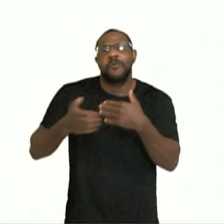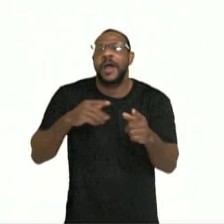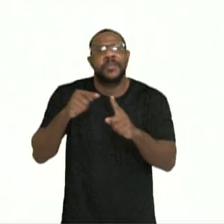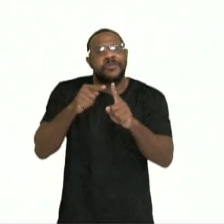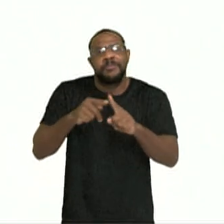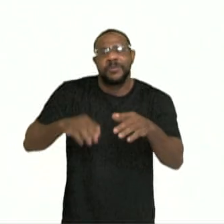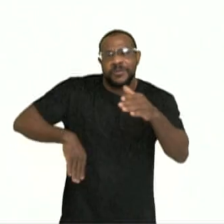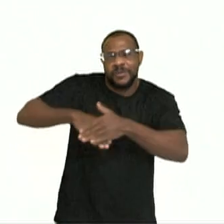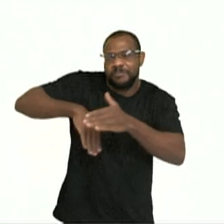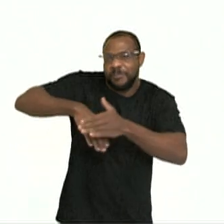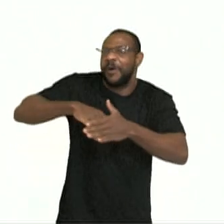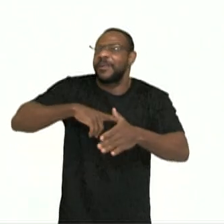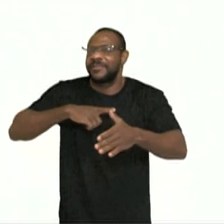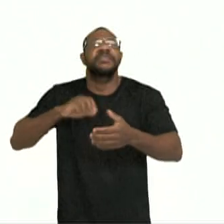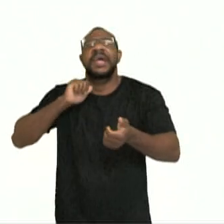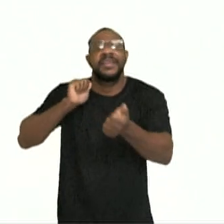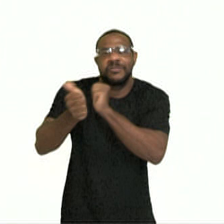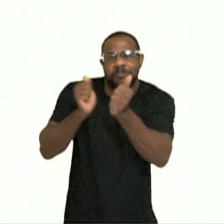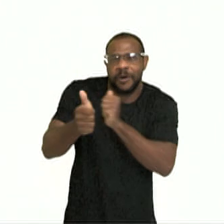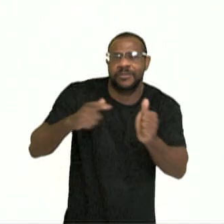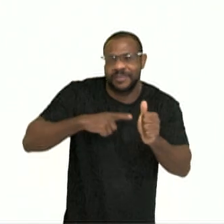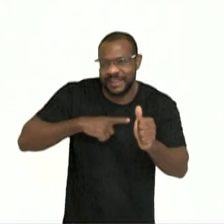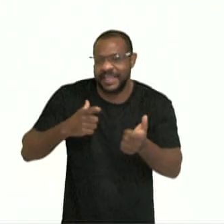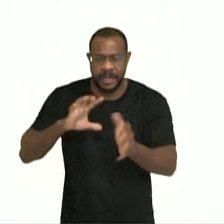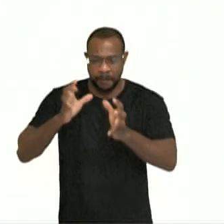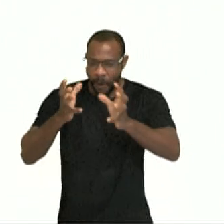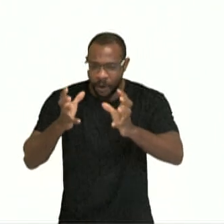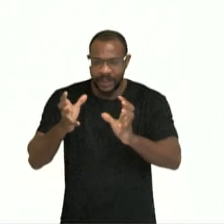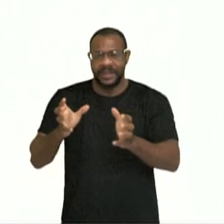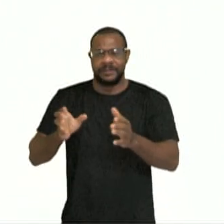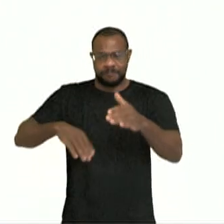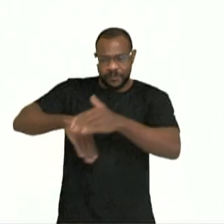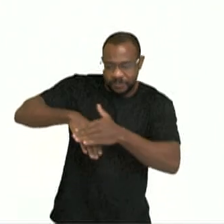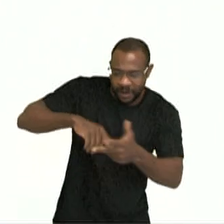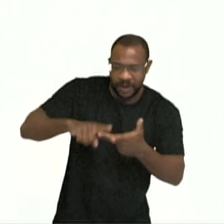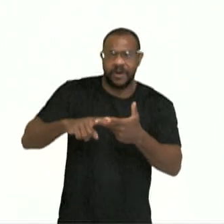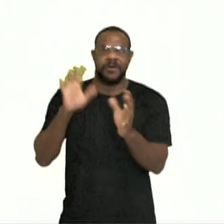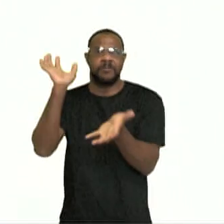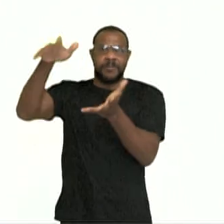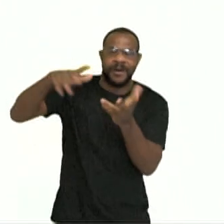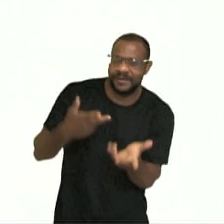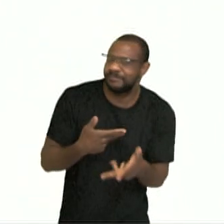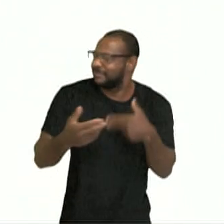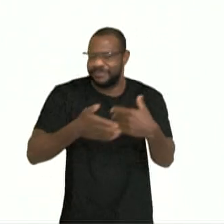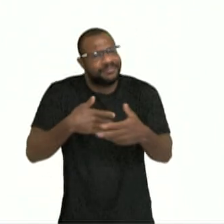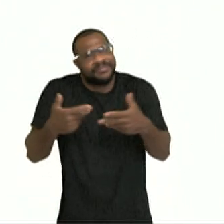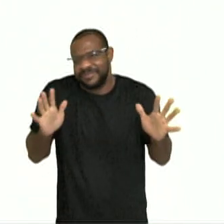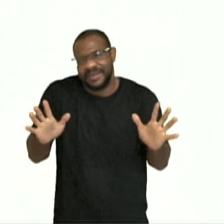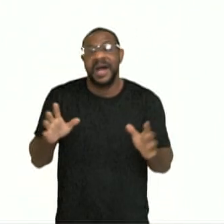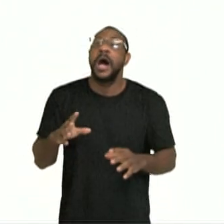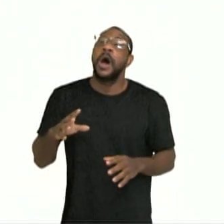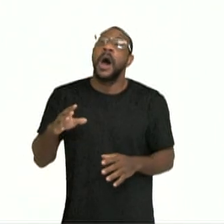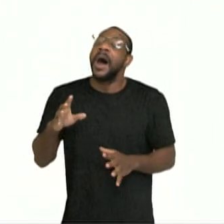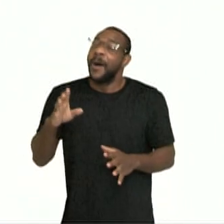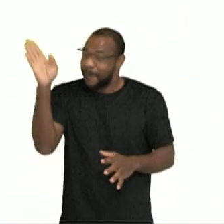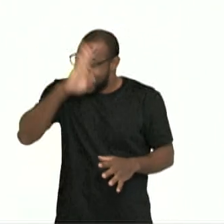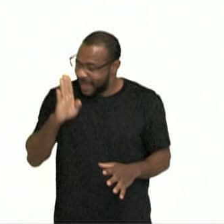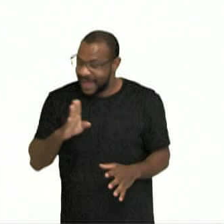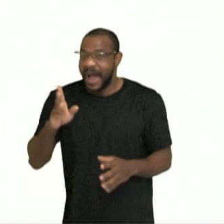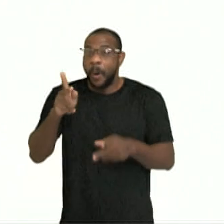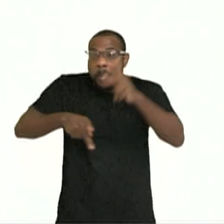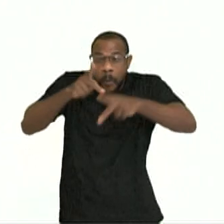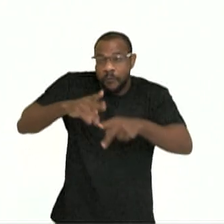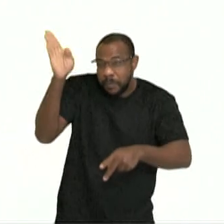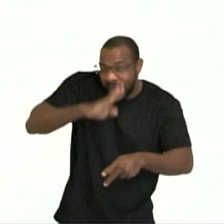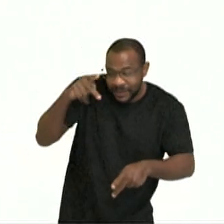brasileiro gosta, né? Seja com o pé, seja com a mão, o brasileiro adora um esporte com bola. E a bola é